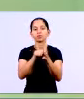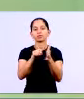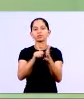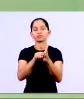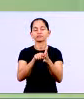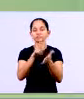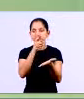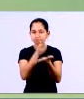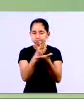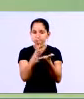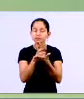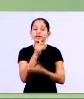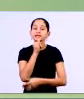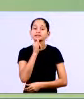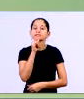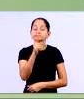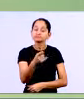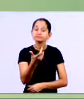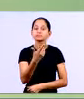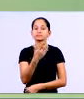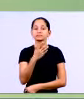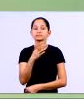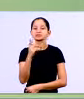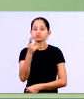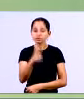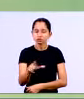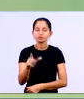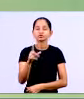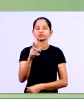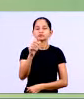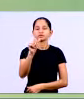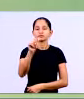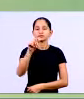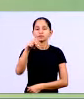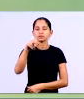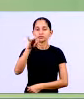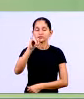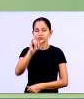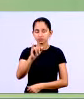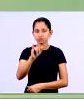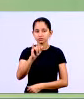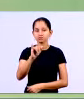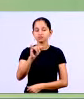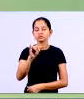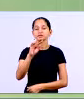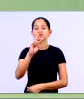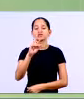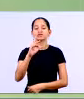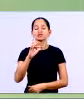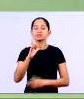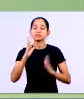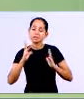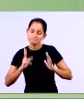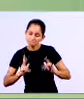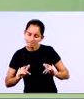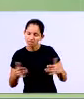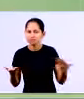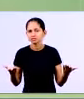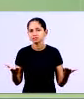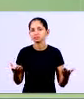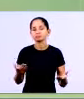hífen, que é o caso do exemplo que o Alessandro deu de anti-herói, e temos um outro exemplo aqui de anti-higiênico, com